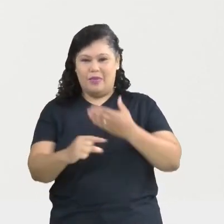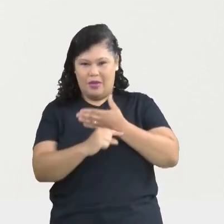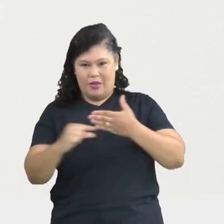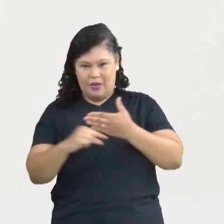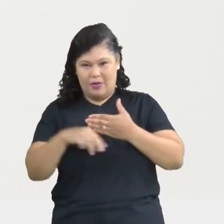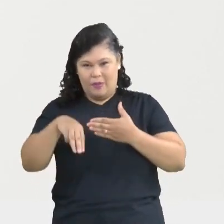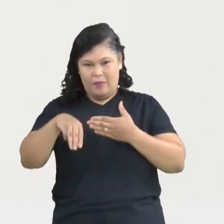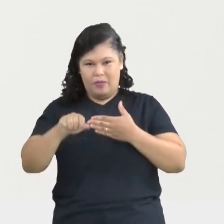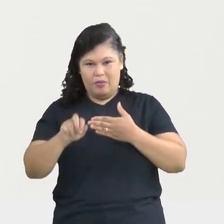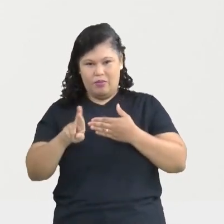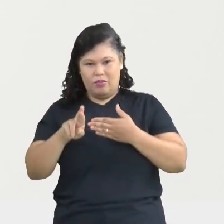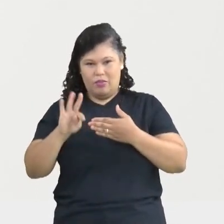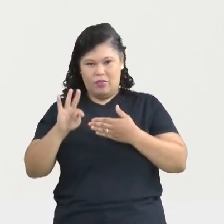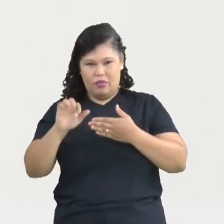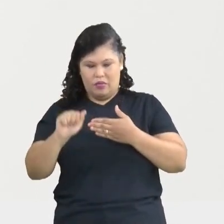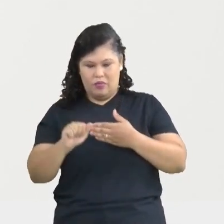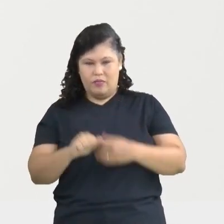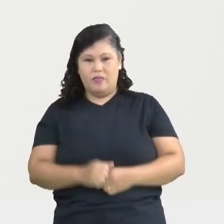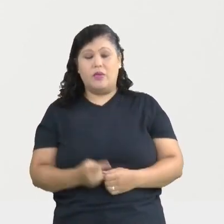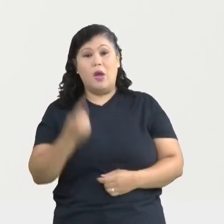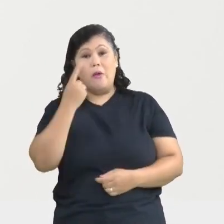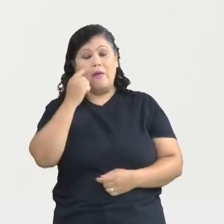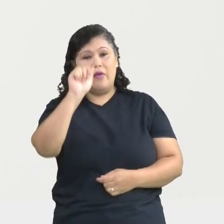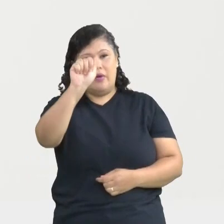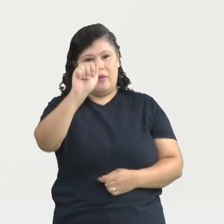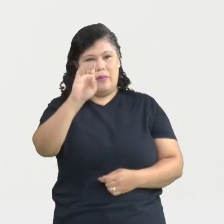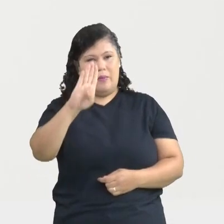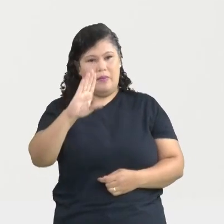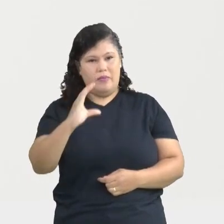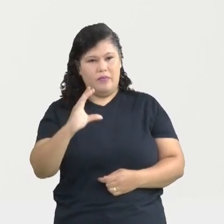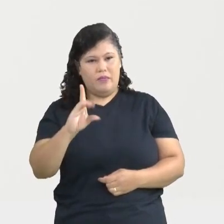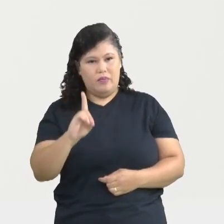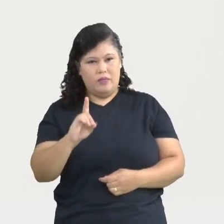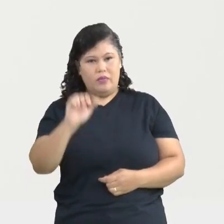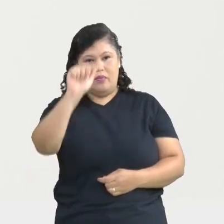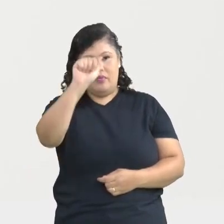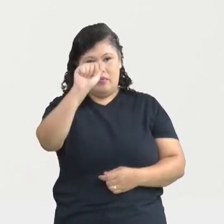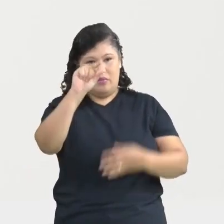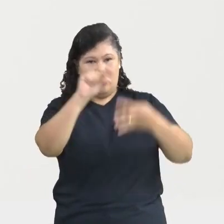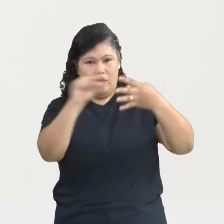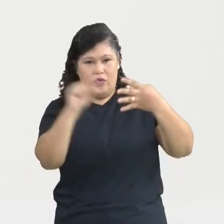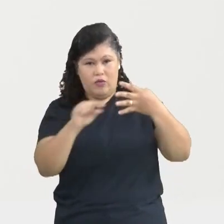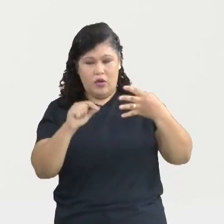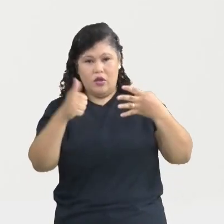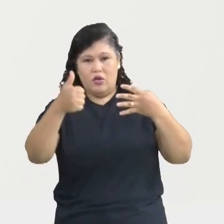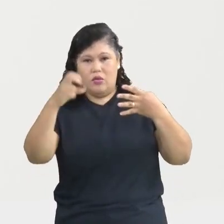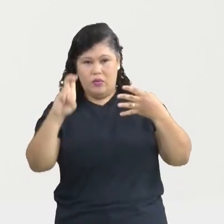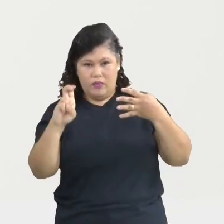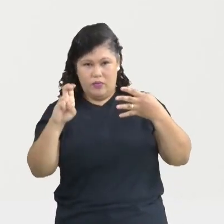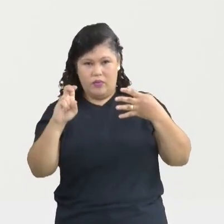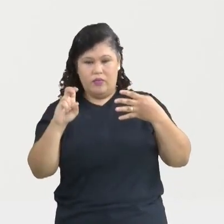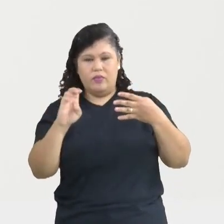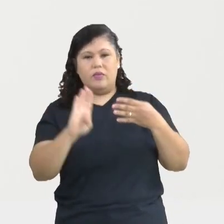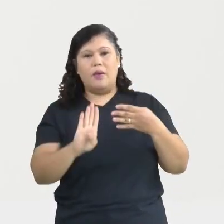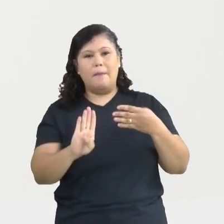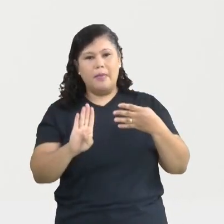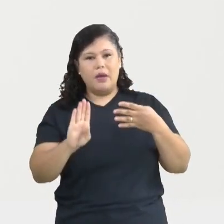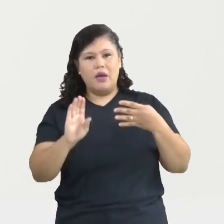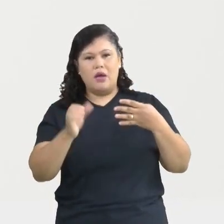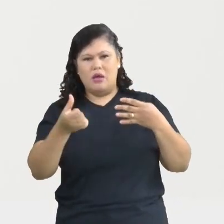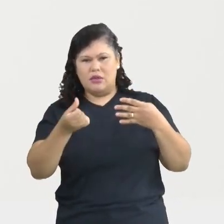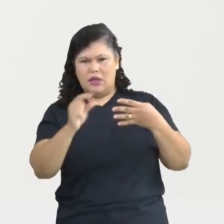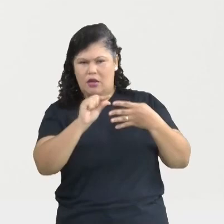Medeiros. Vamos para as nossas opções. Letra A, tem 15 versos. Letra B, tem